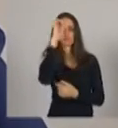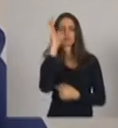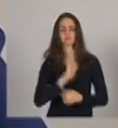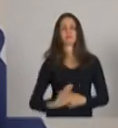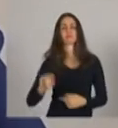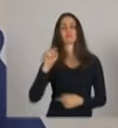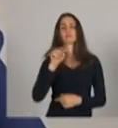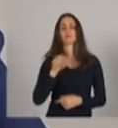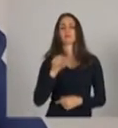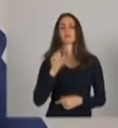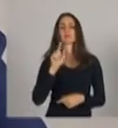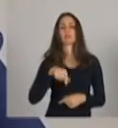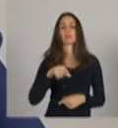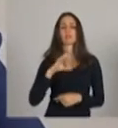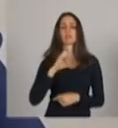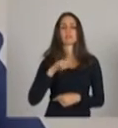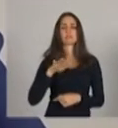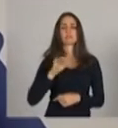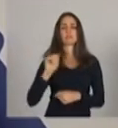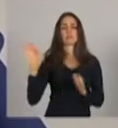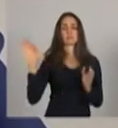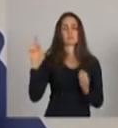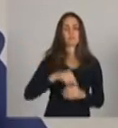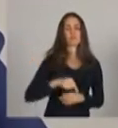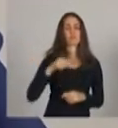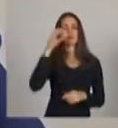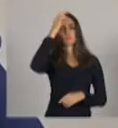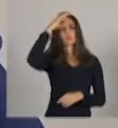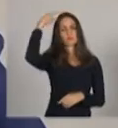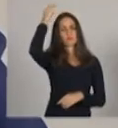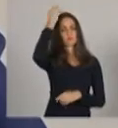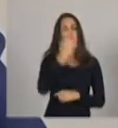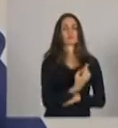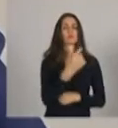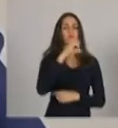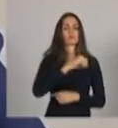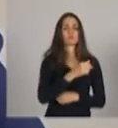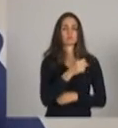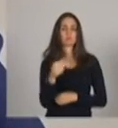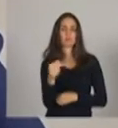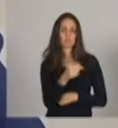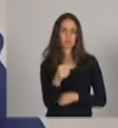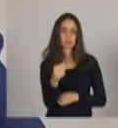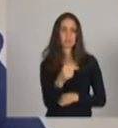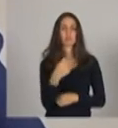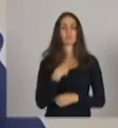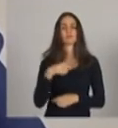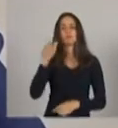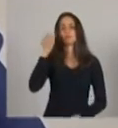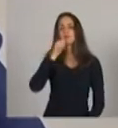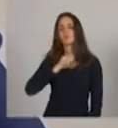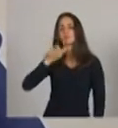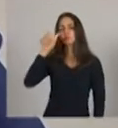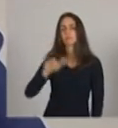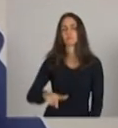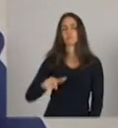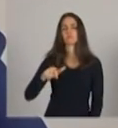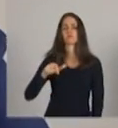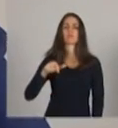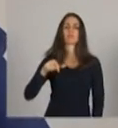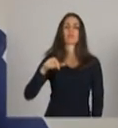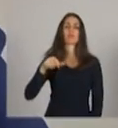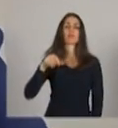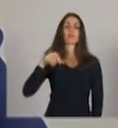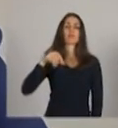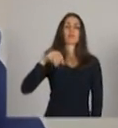afro-brasileira cênica chega ao Espírito Santo no ano de 1977 com a mestra e bailarina